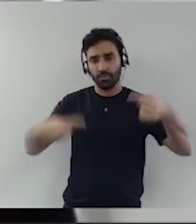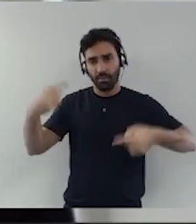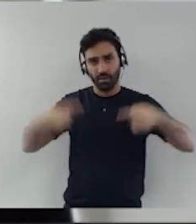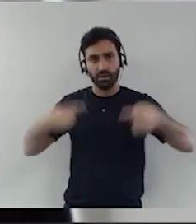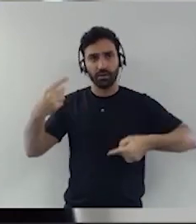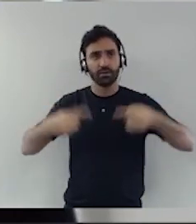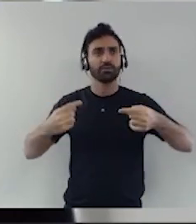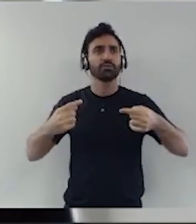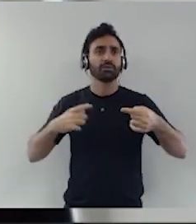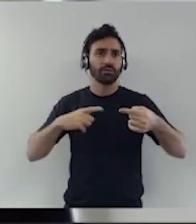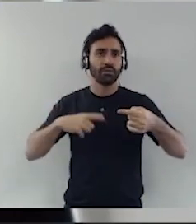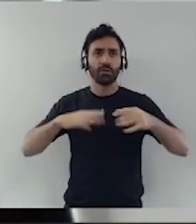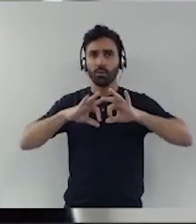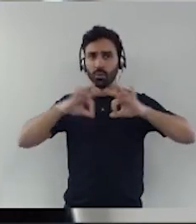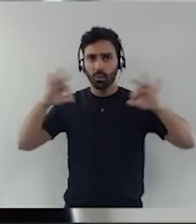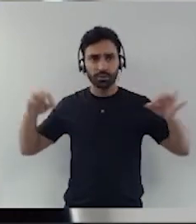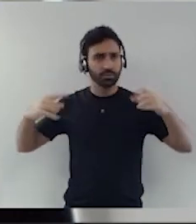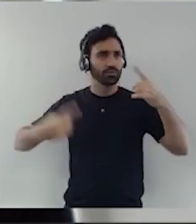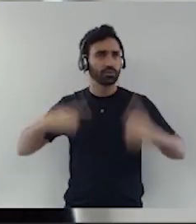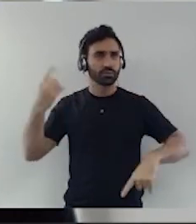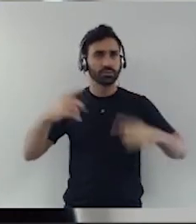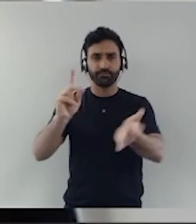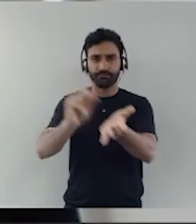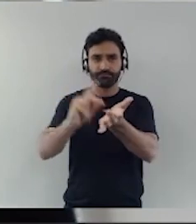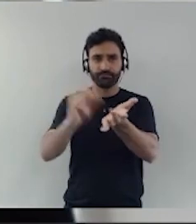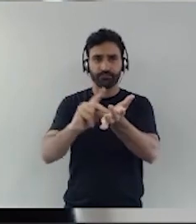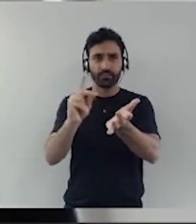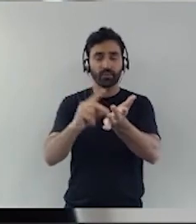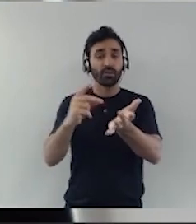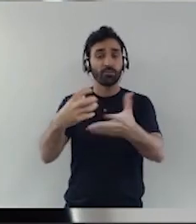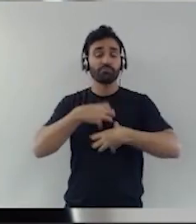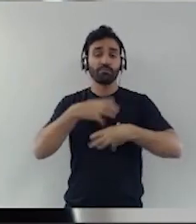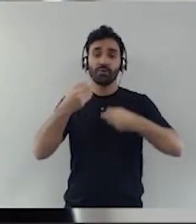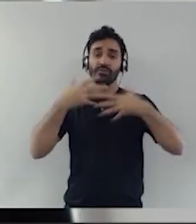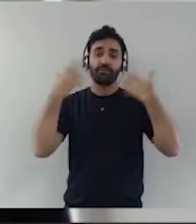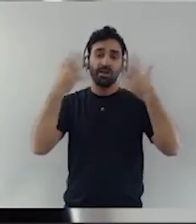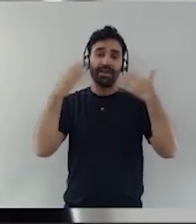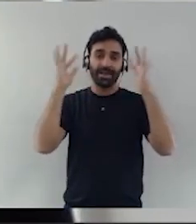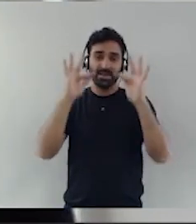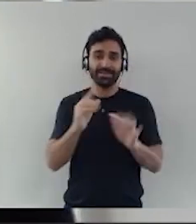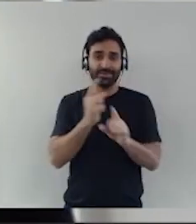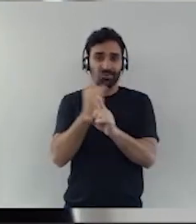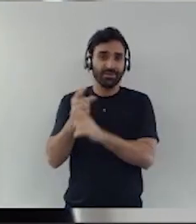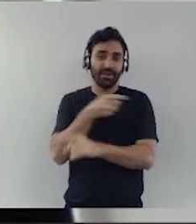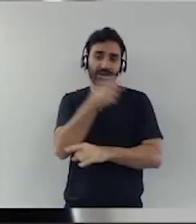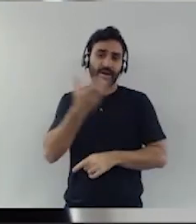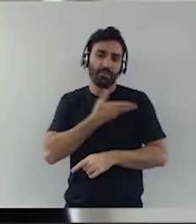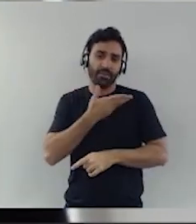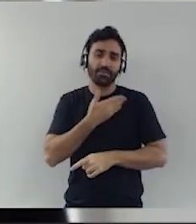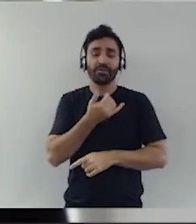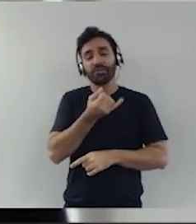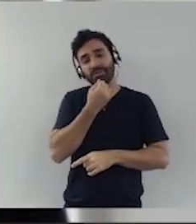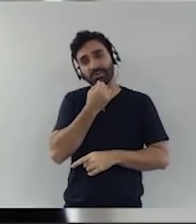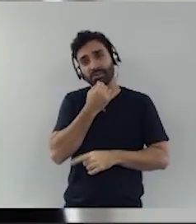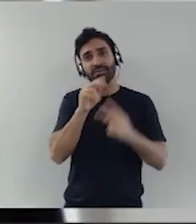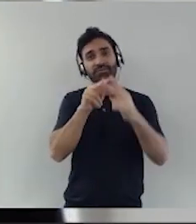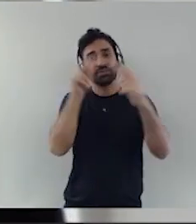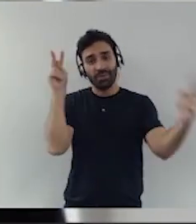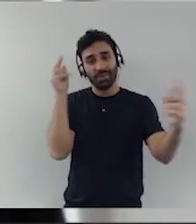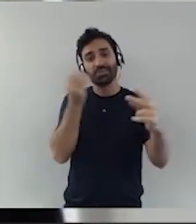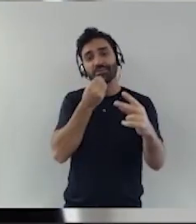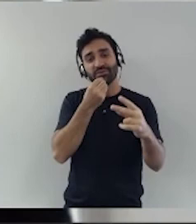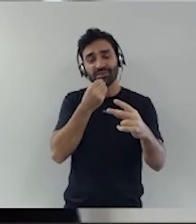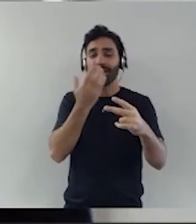As discussões têm sido riquíssimas, e ficar mais uma vez feliz de ter encontrado os amigos, lamentar que foi virtualmente, porque senão iríamos